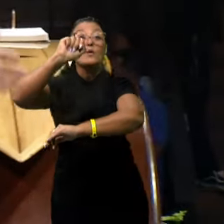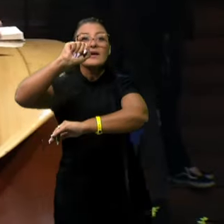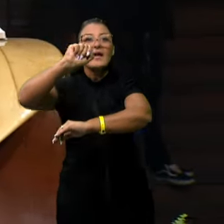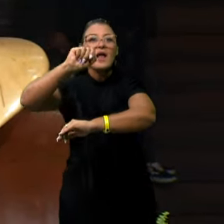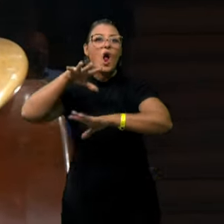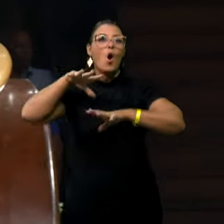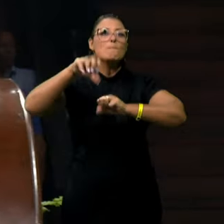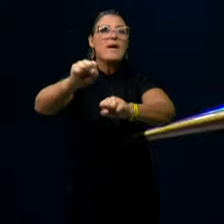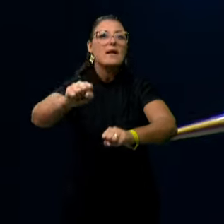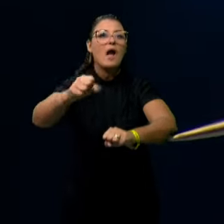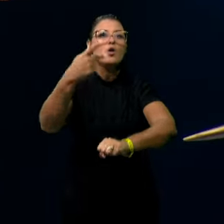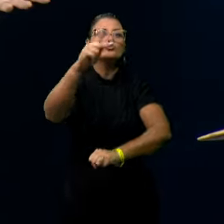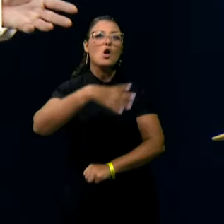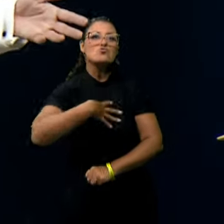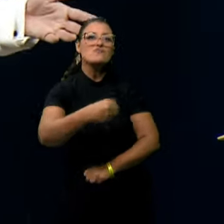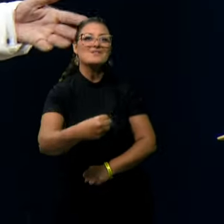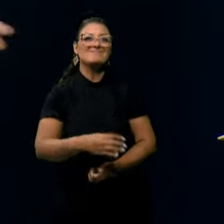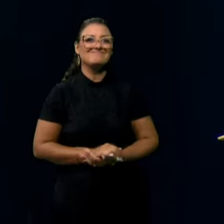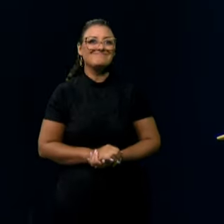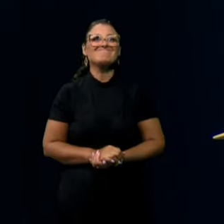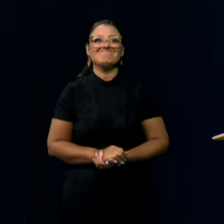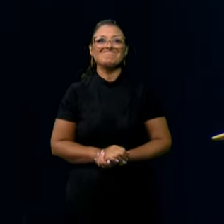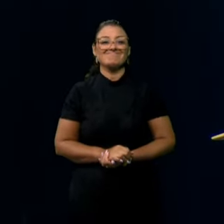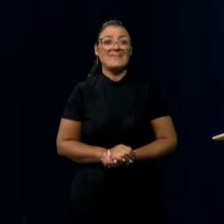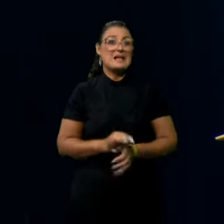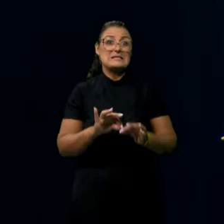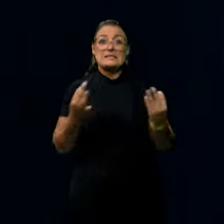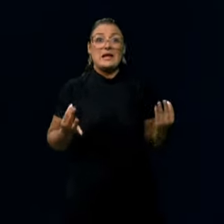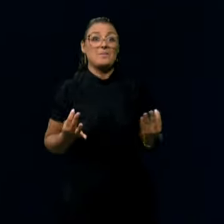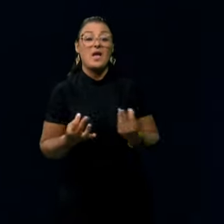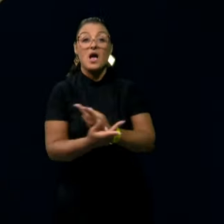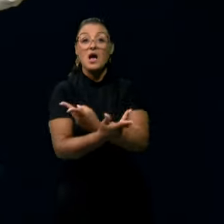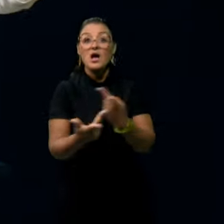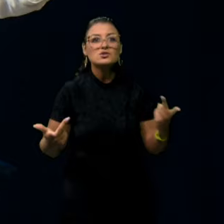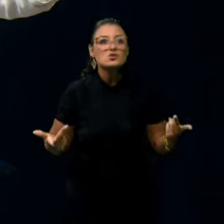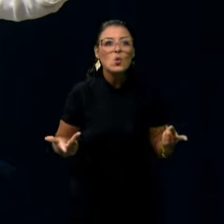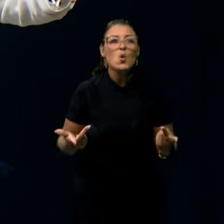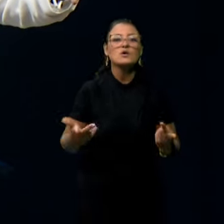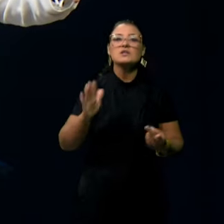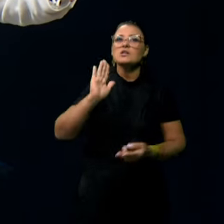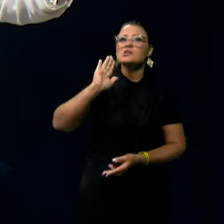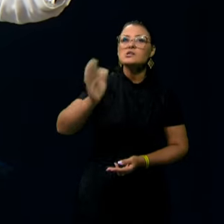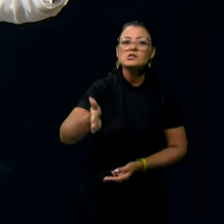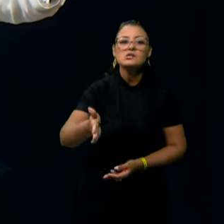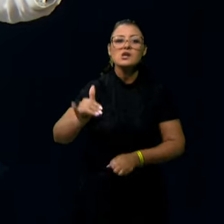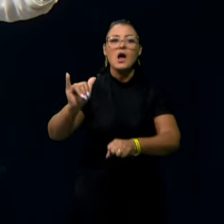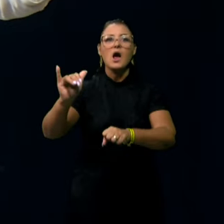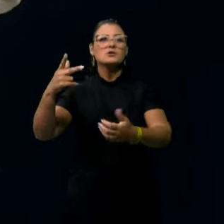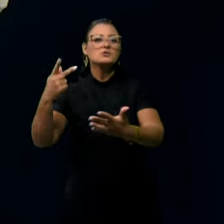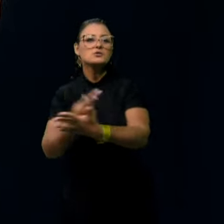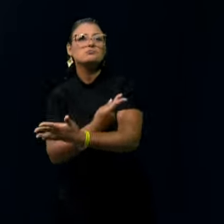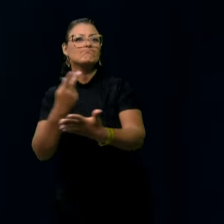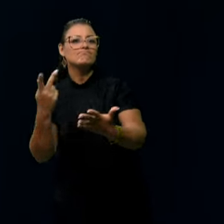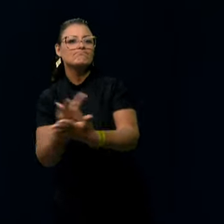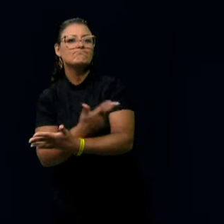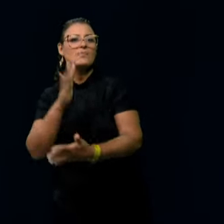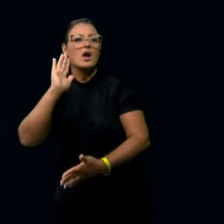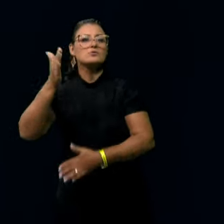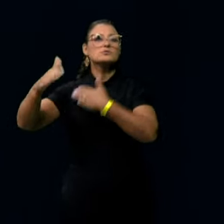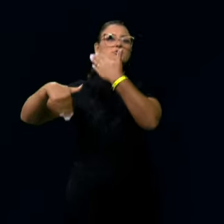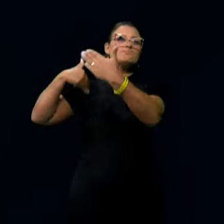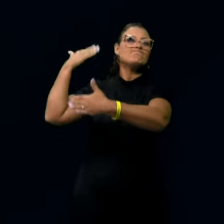então está aí Essas são as coisas da questão dessa alinhada de antes e nós temos que